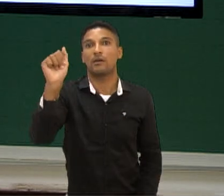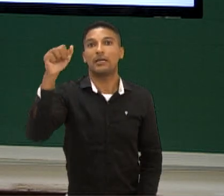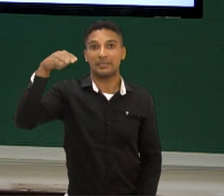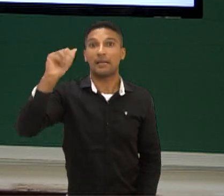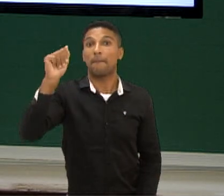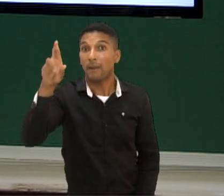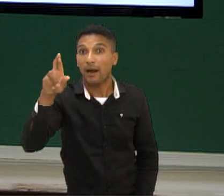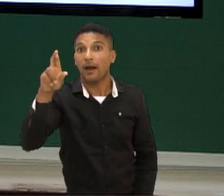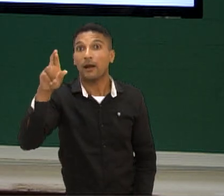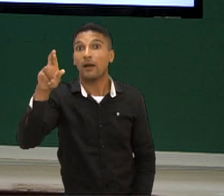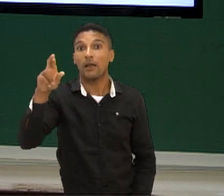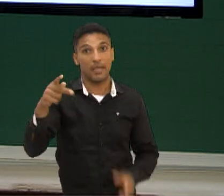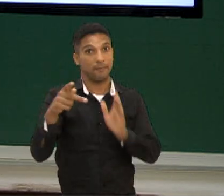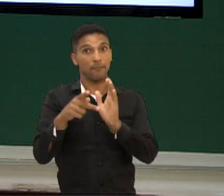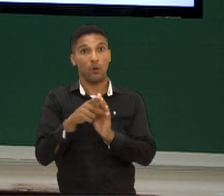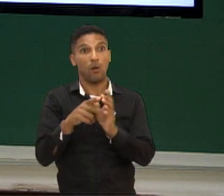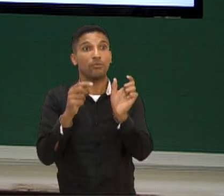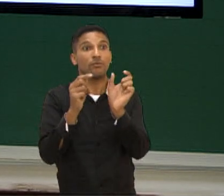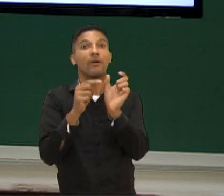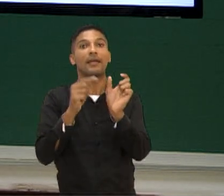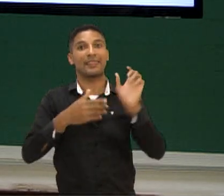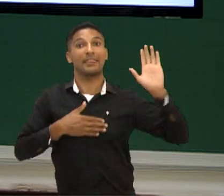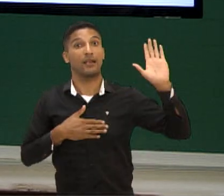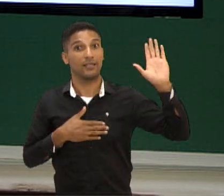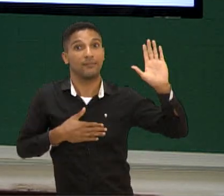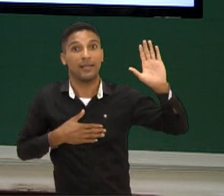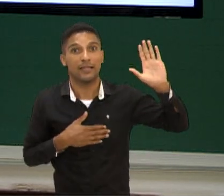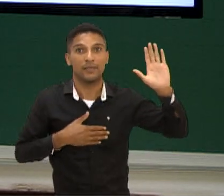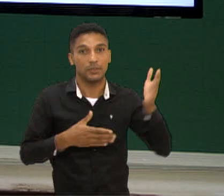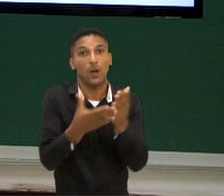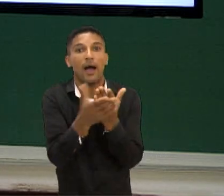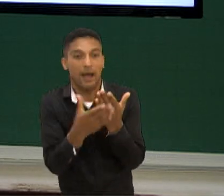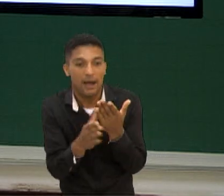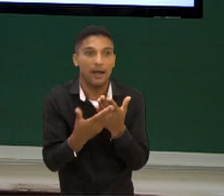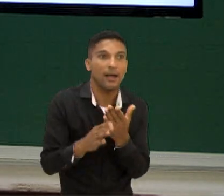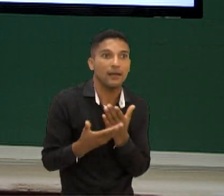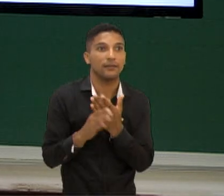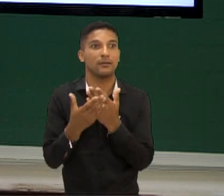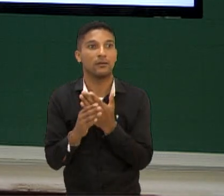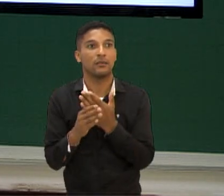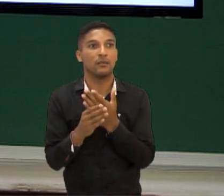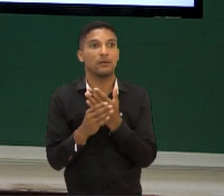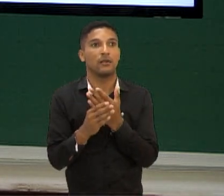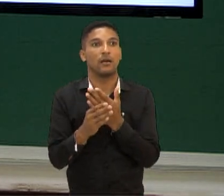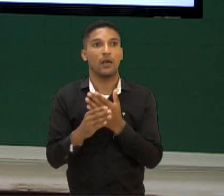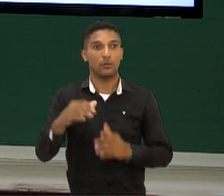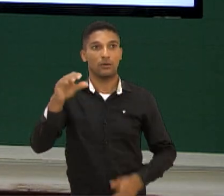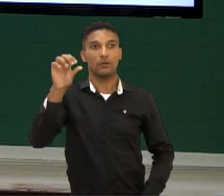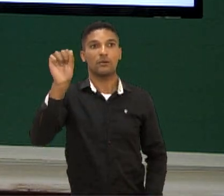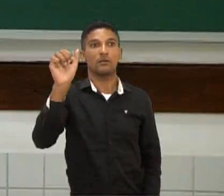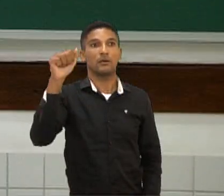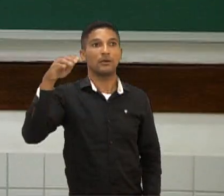para quem toca ou dança. Então às vezes a gente se confunde um pouquinho aí, mas é bem simples.